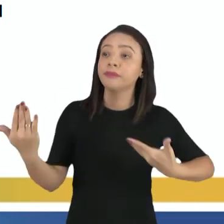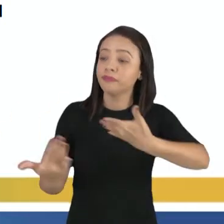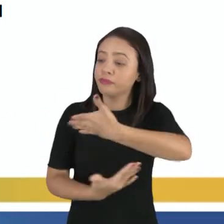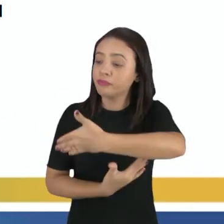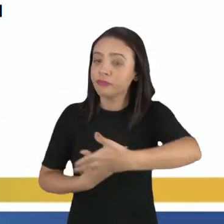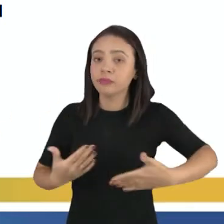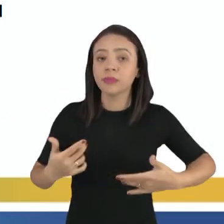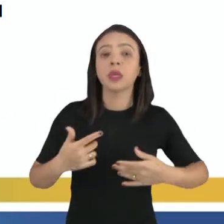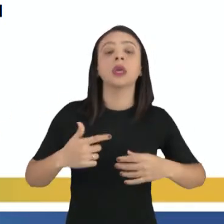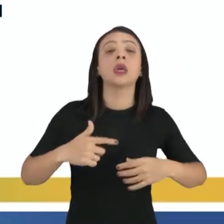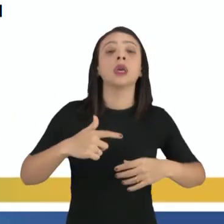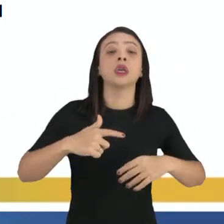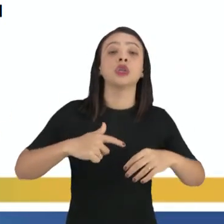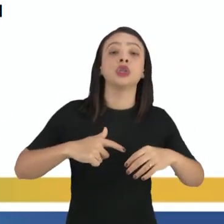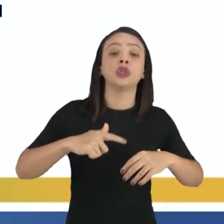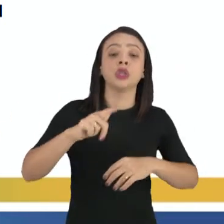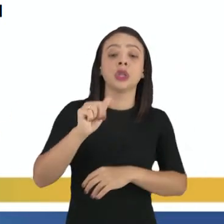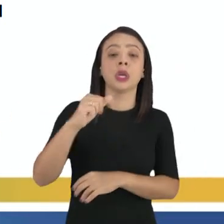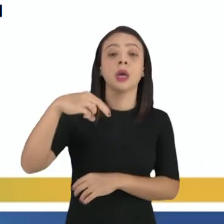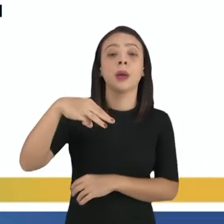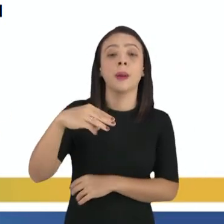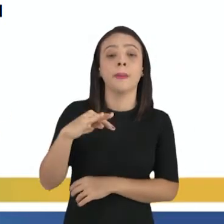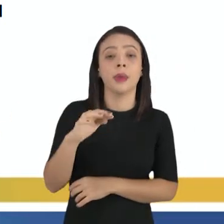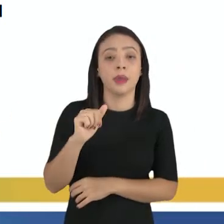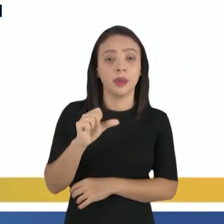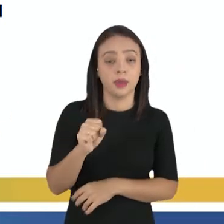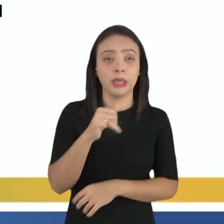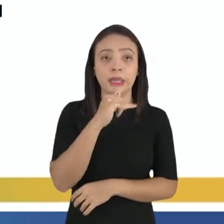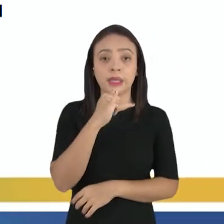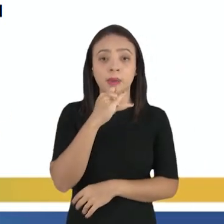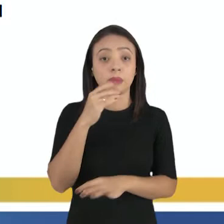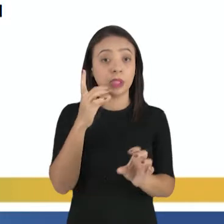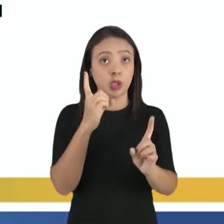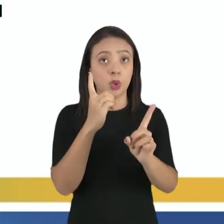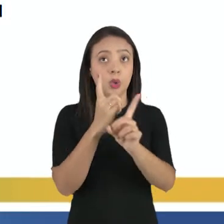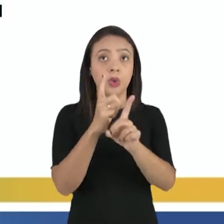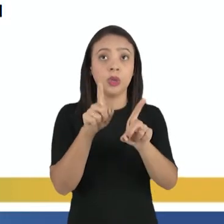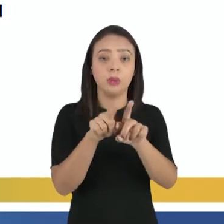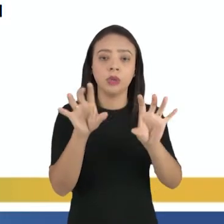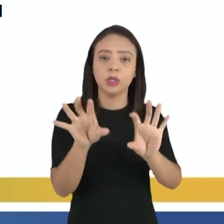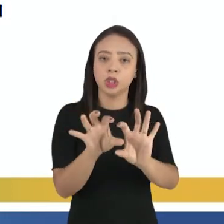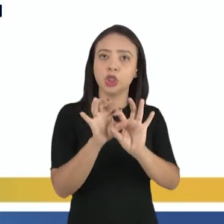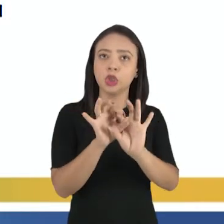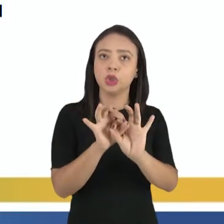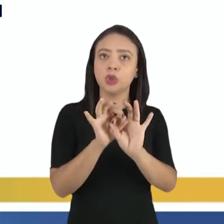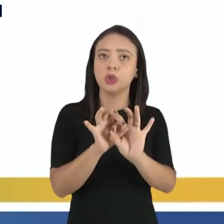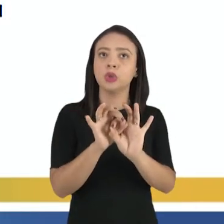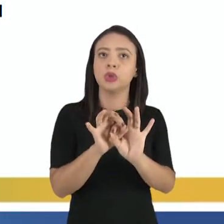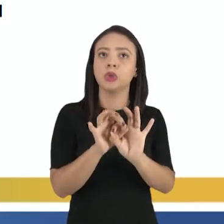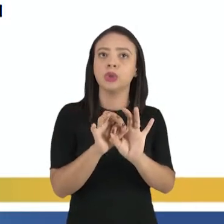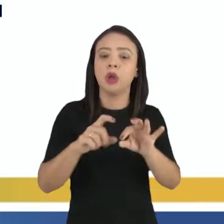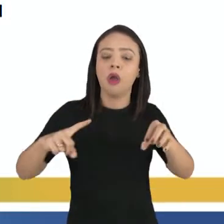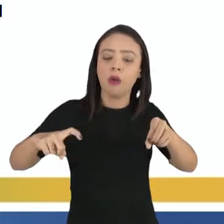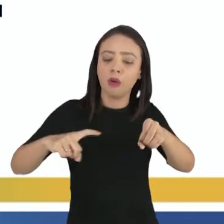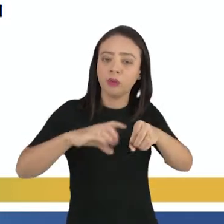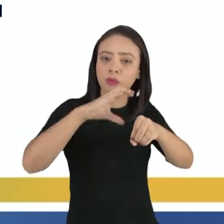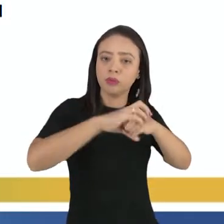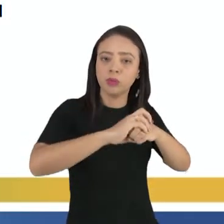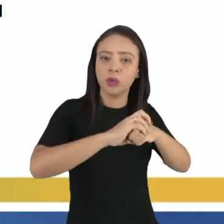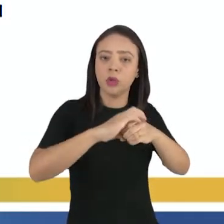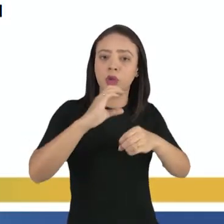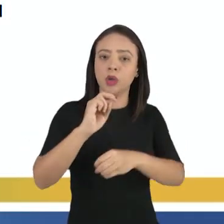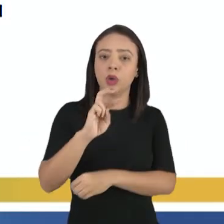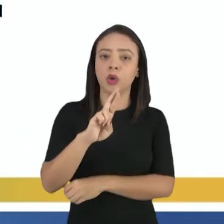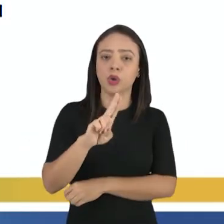entre indivíduos diferentes, né? Ou seja, os gametas eles se encontram e se fundem em um processo chamado de fecundação cruzada.